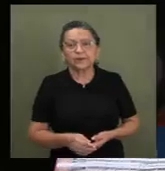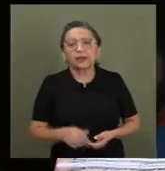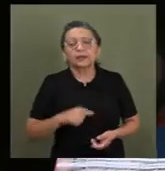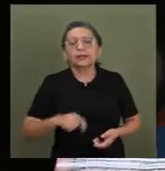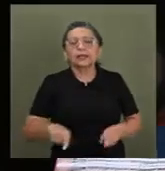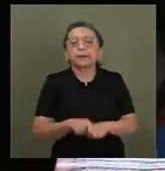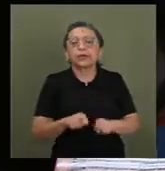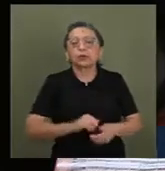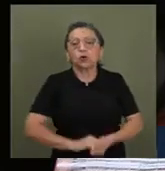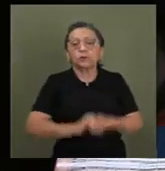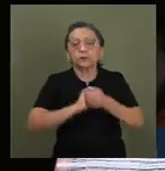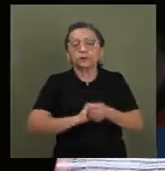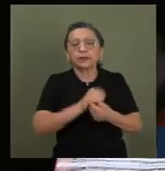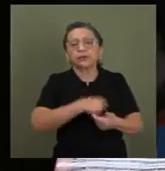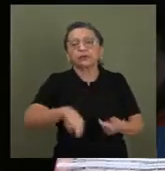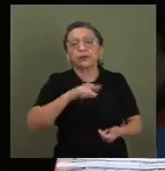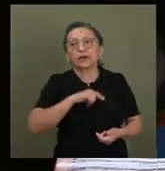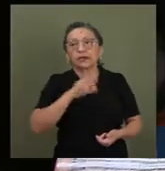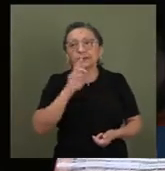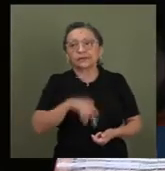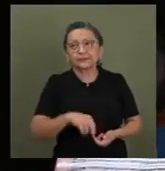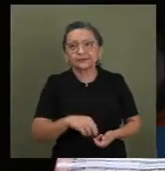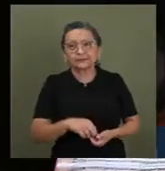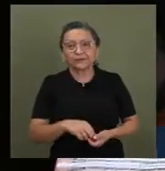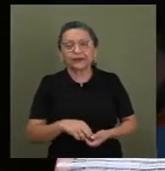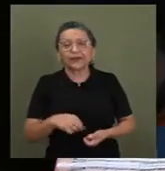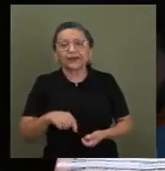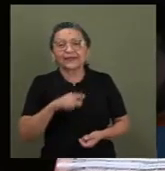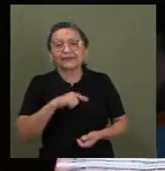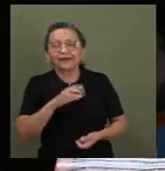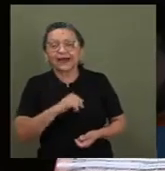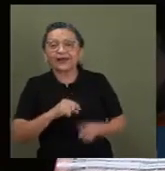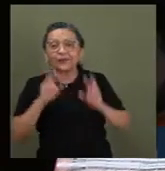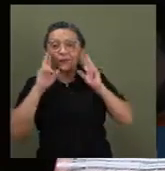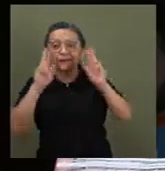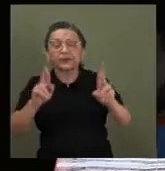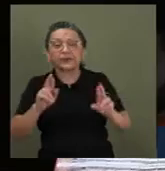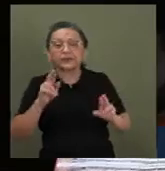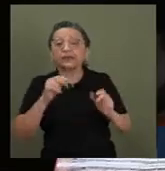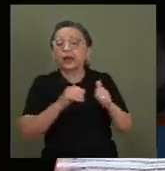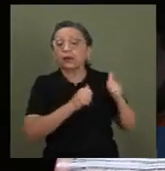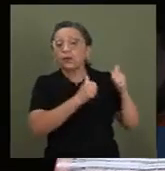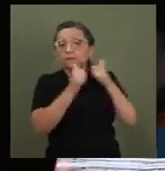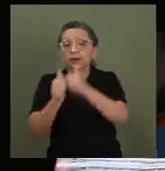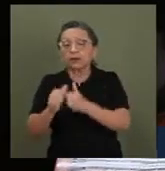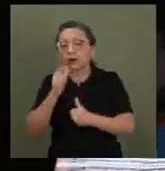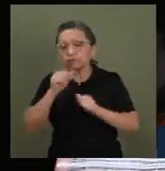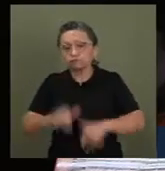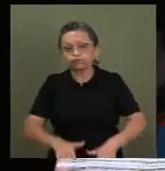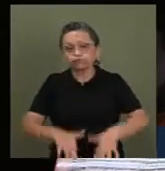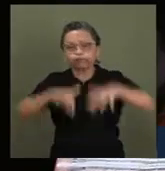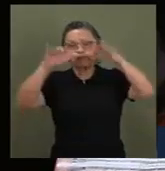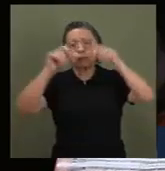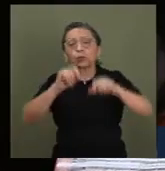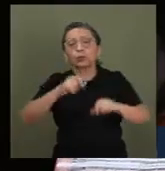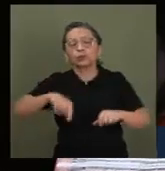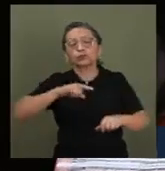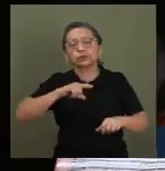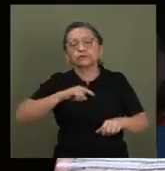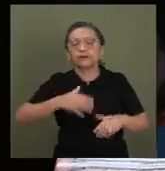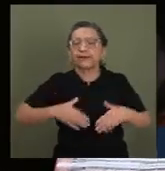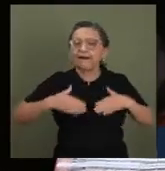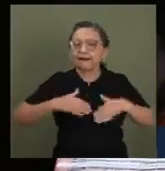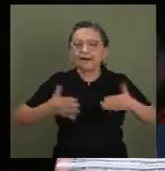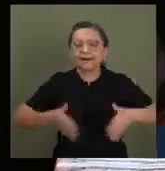Cumprimento também a comissão externa do Senado, que acompanhou as enchentes no Rio Grande do Sul, a qual eu tive a alegria